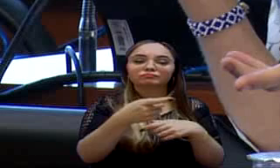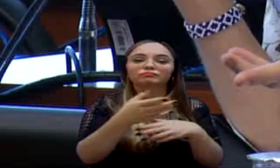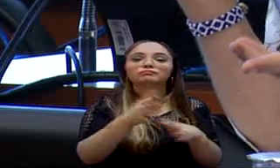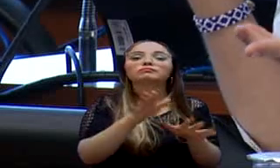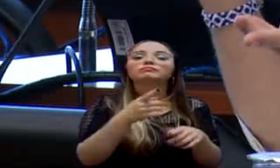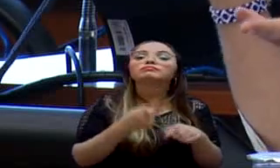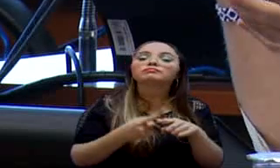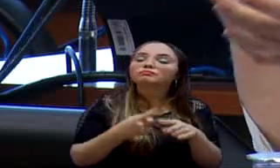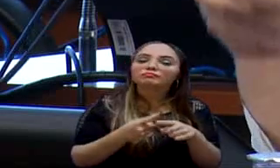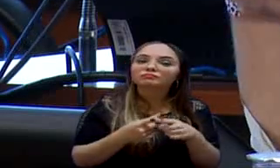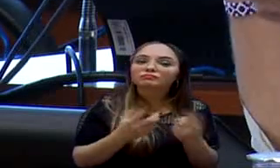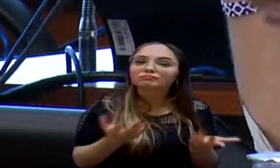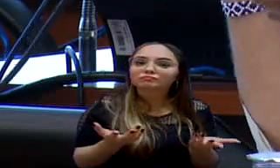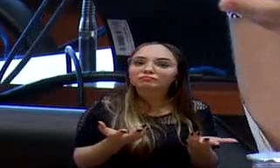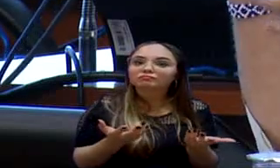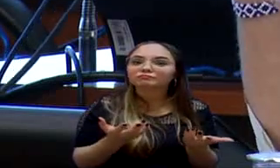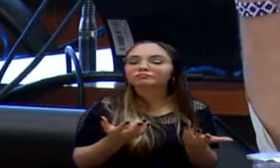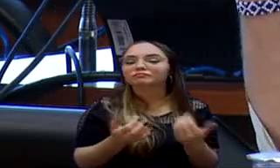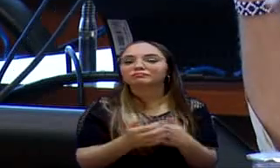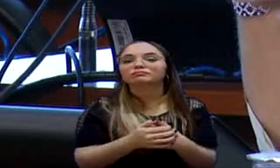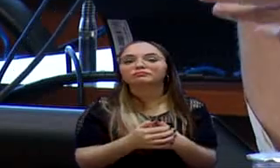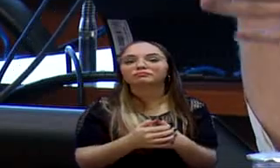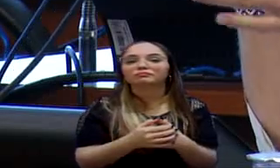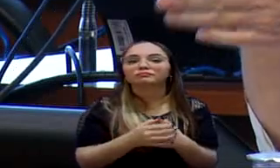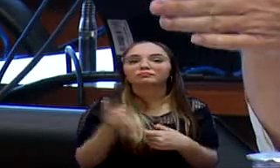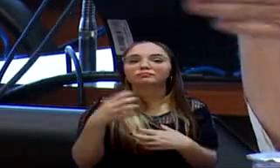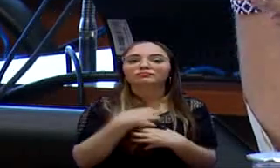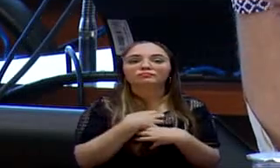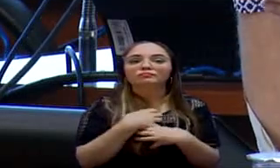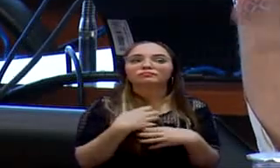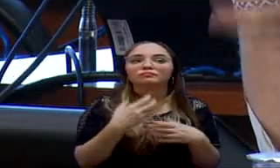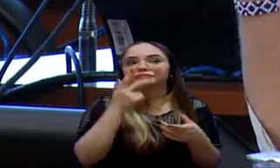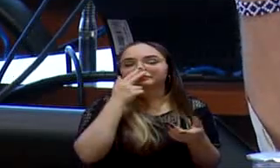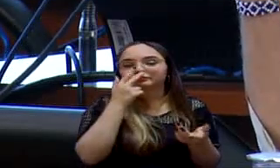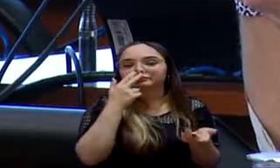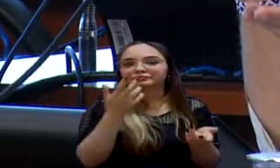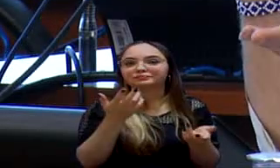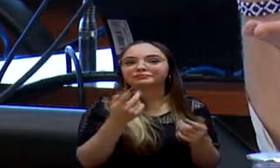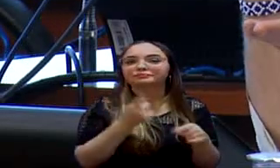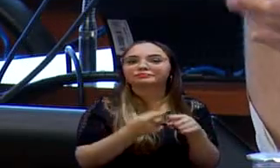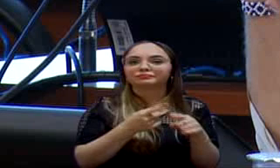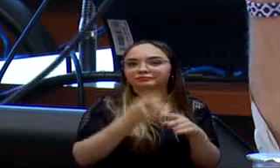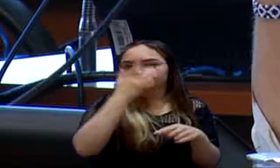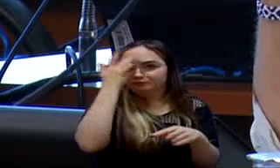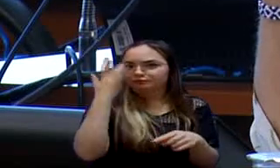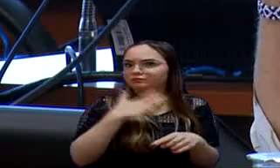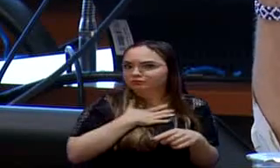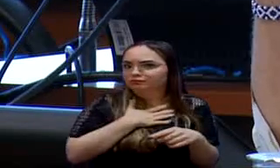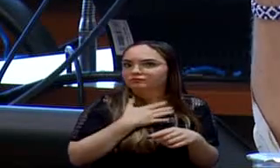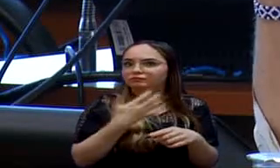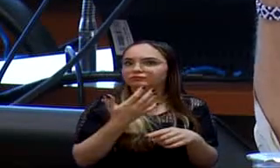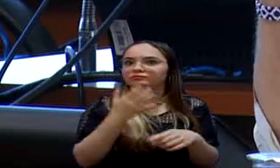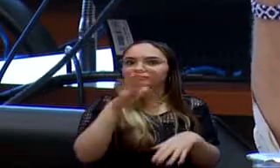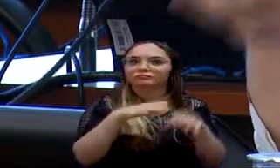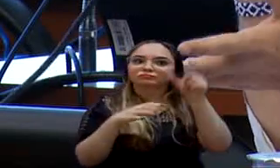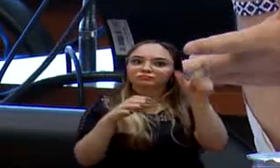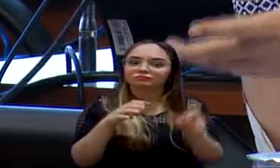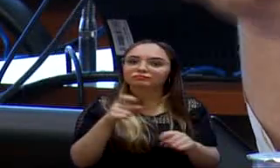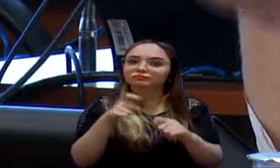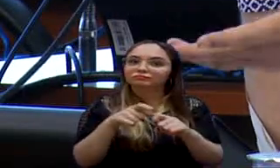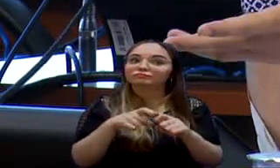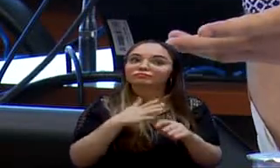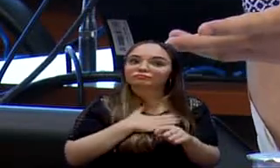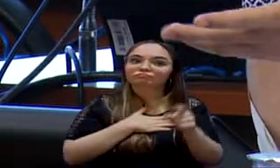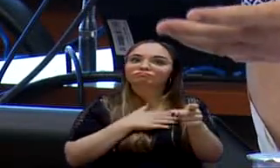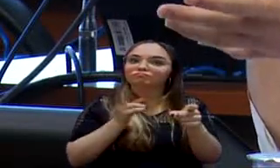mas porque né e ficar sem né sentimento o que que porque a pessoa gosta né o profissional servidor a